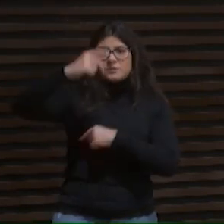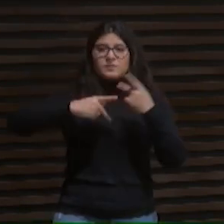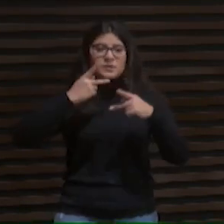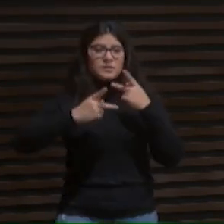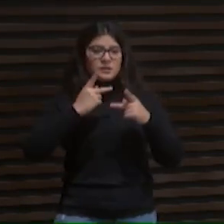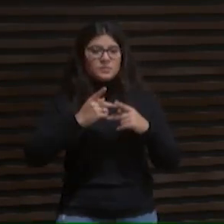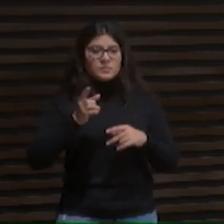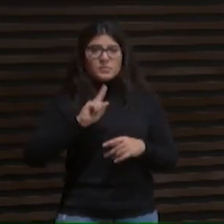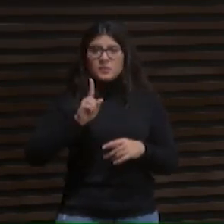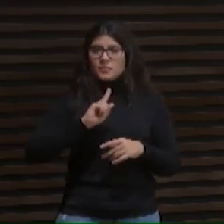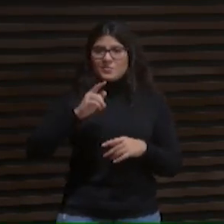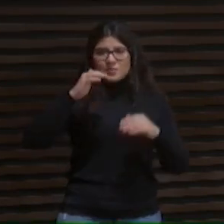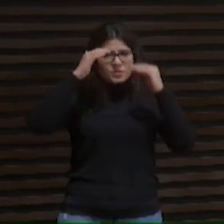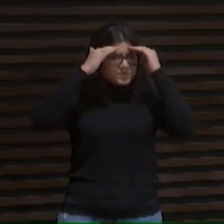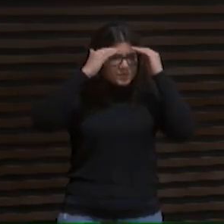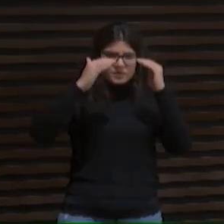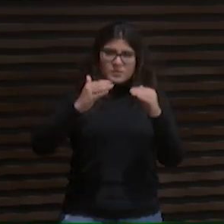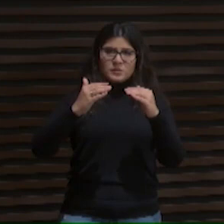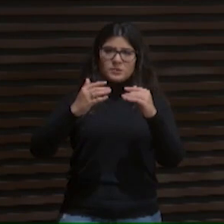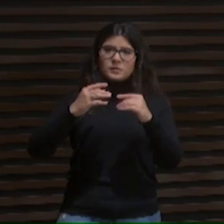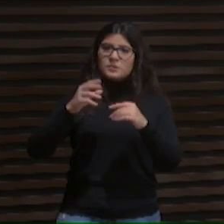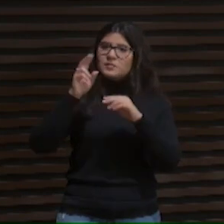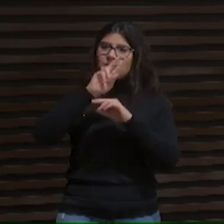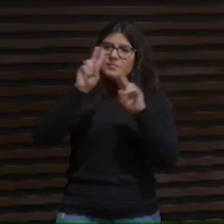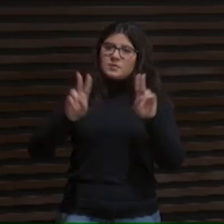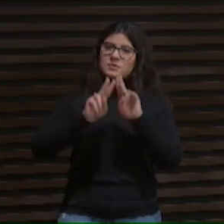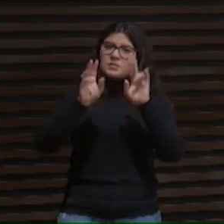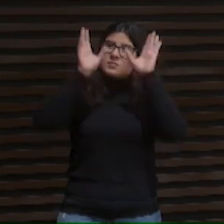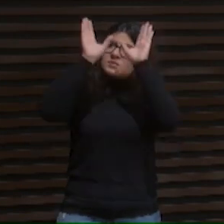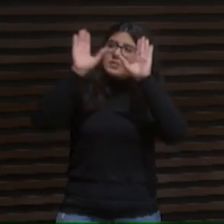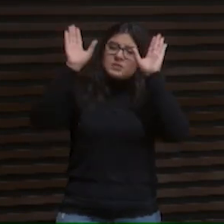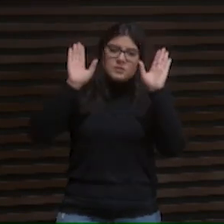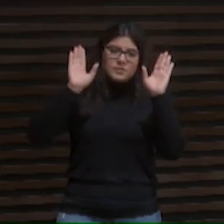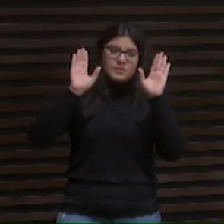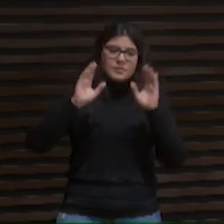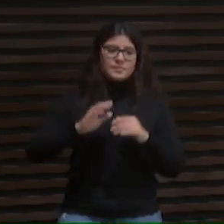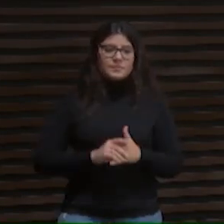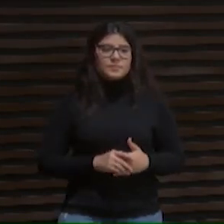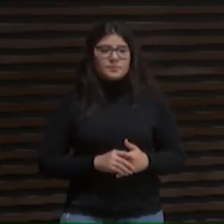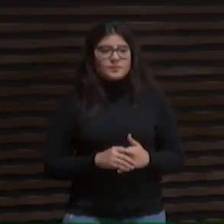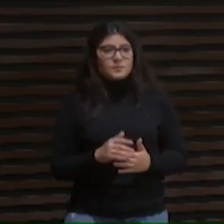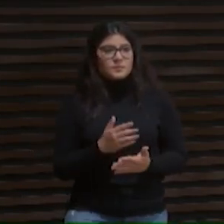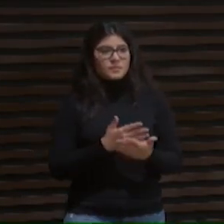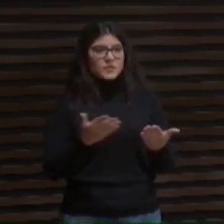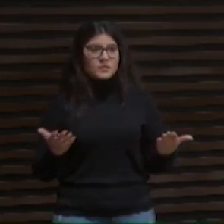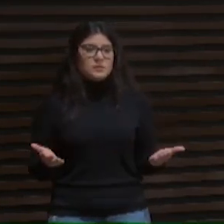fui desobediente à visão celestial. Meus irmãos,